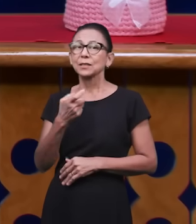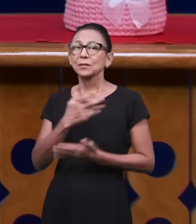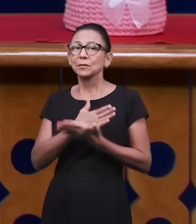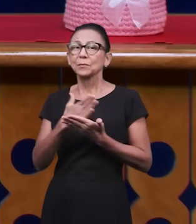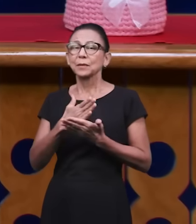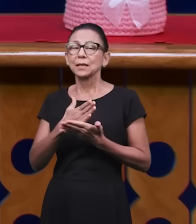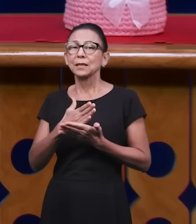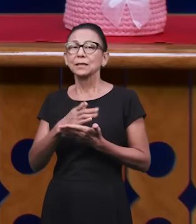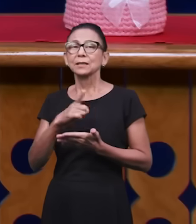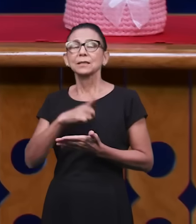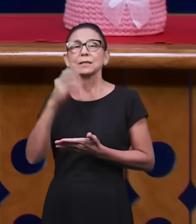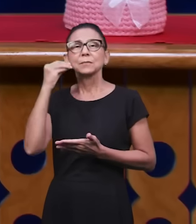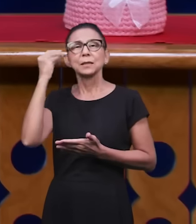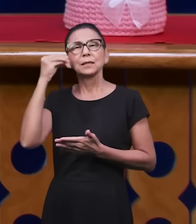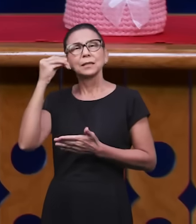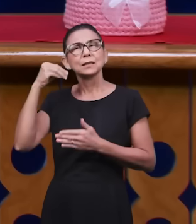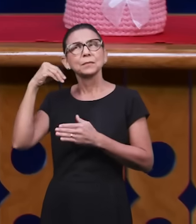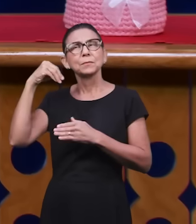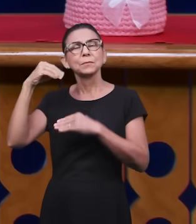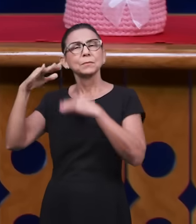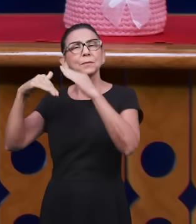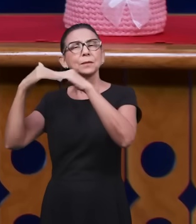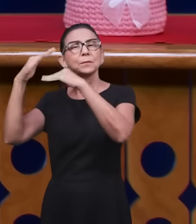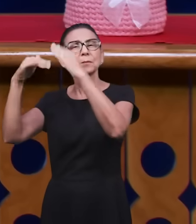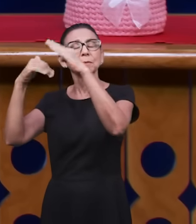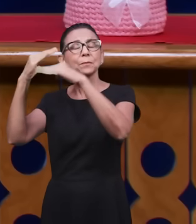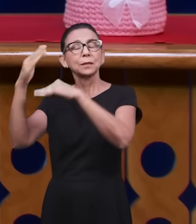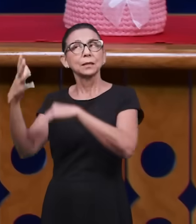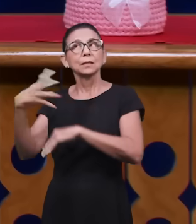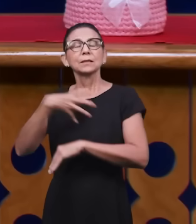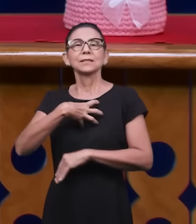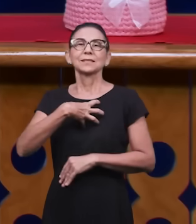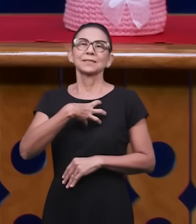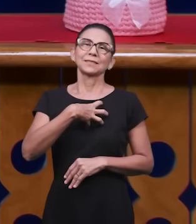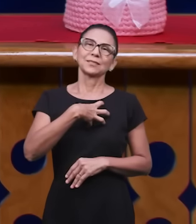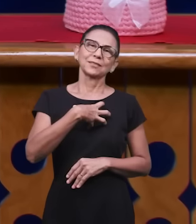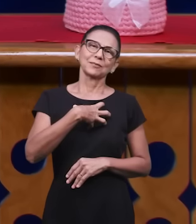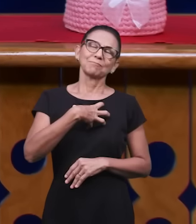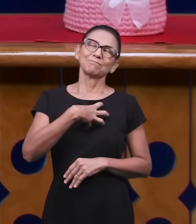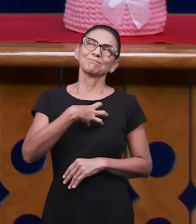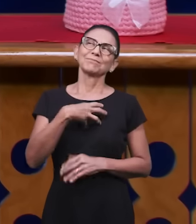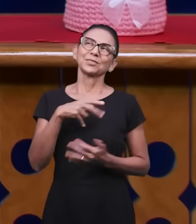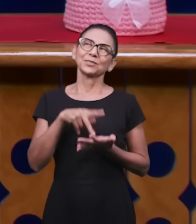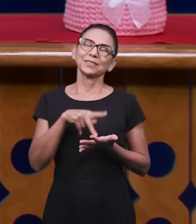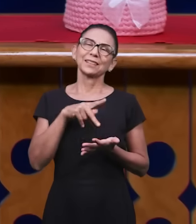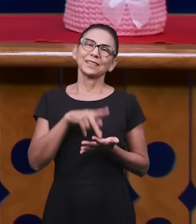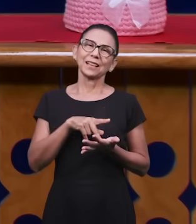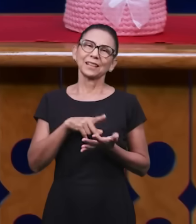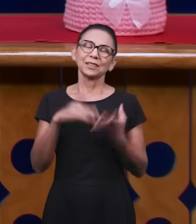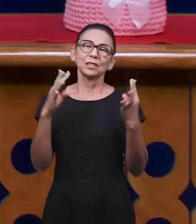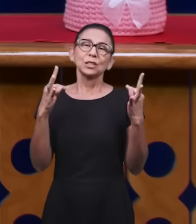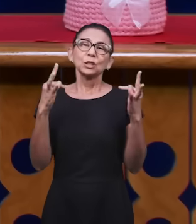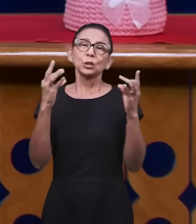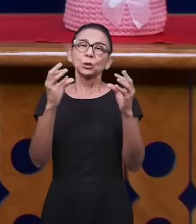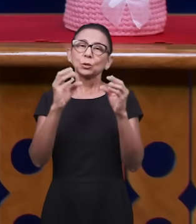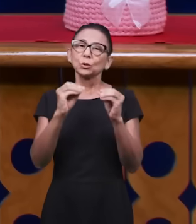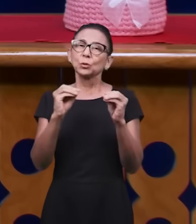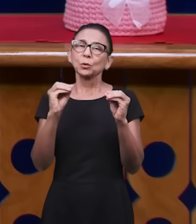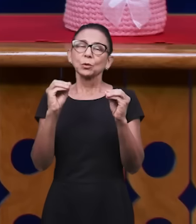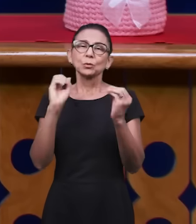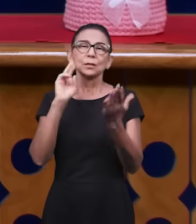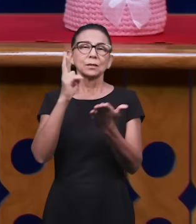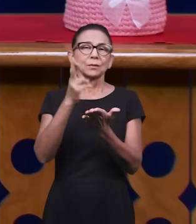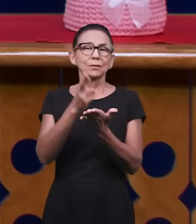nós podemos sentir, de fato, tudo aquilo que a salvação pode